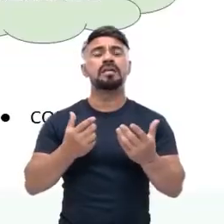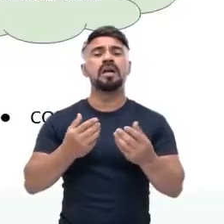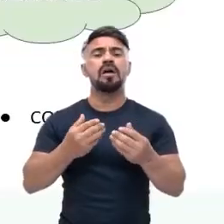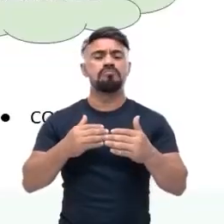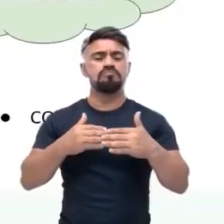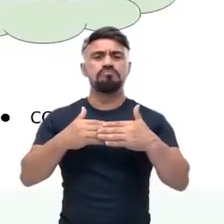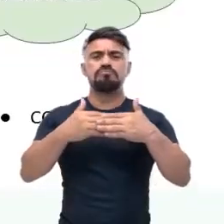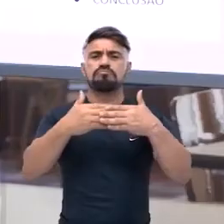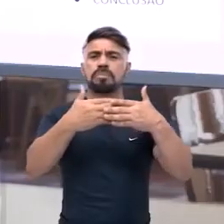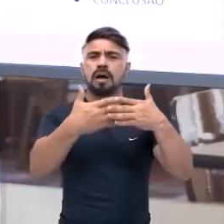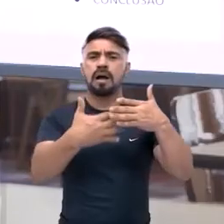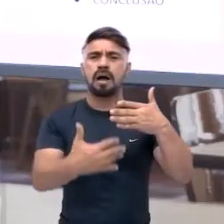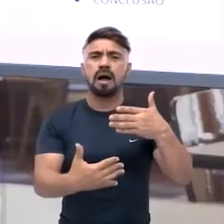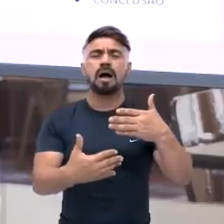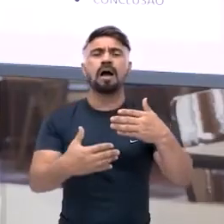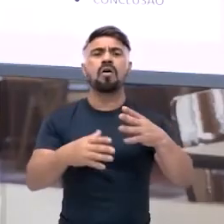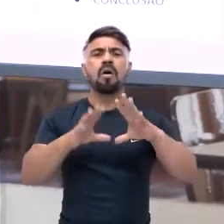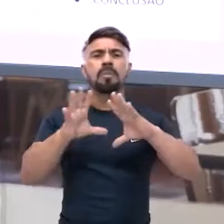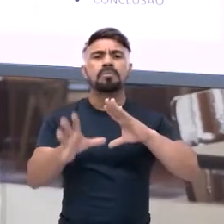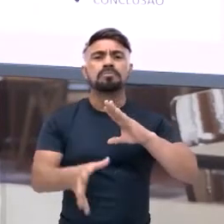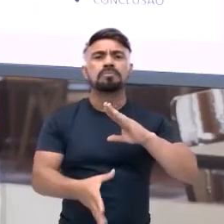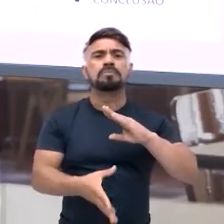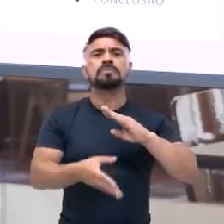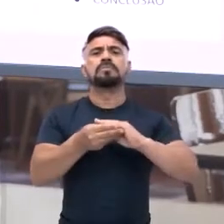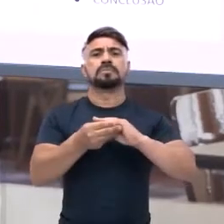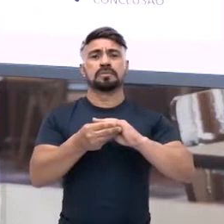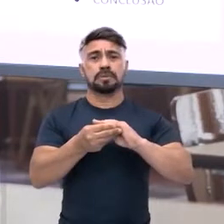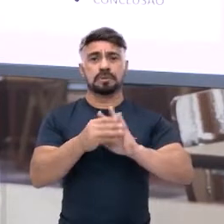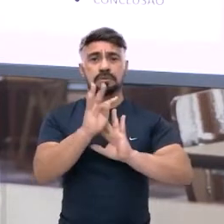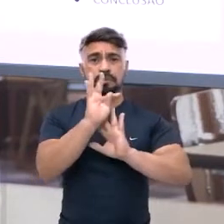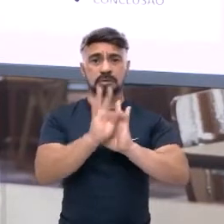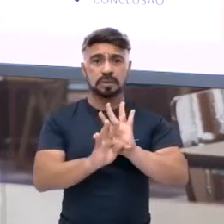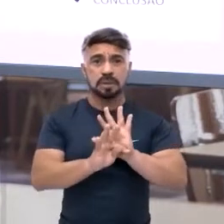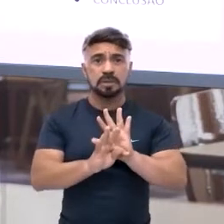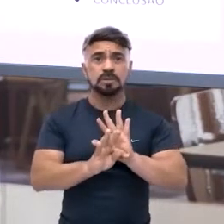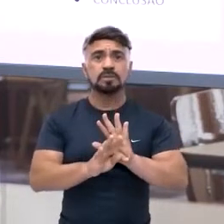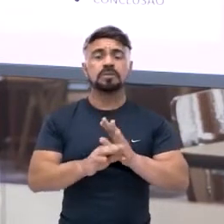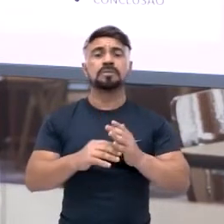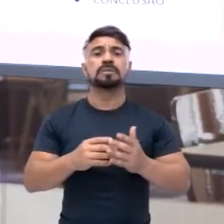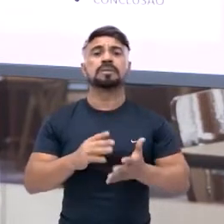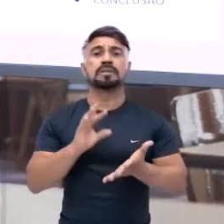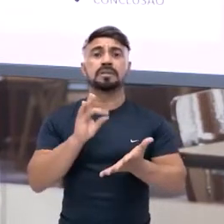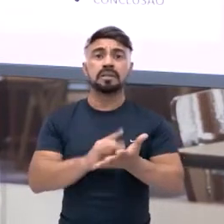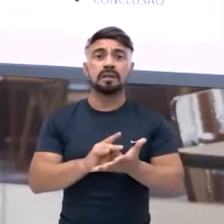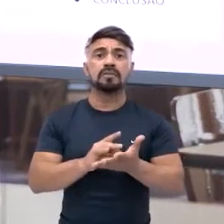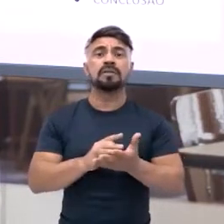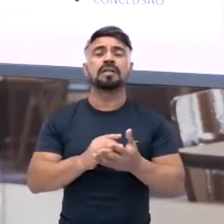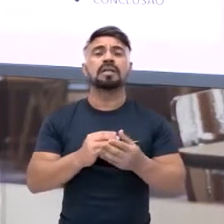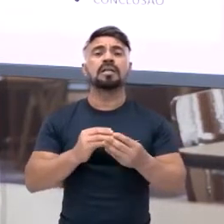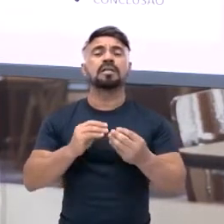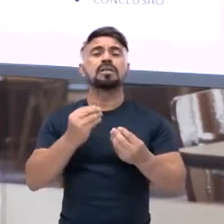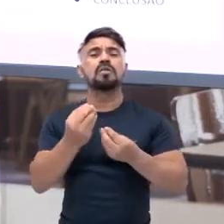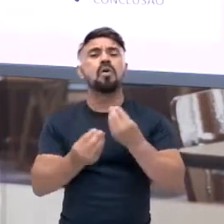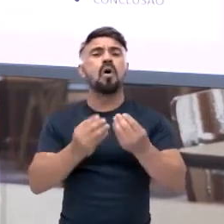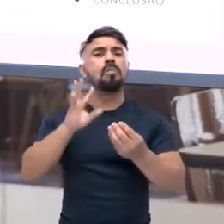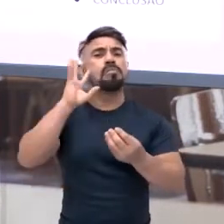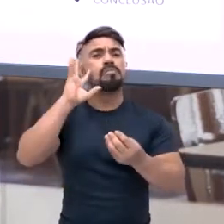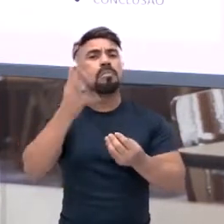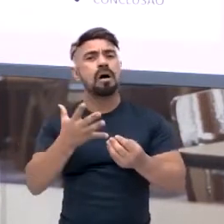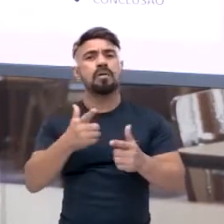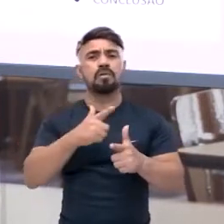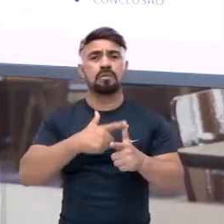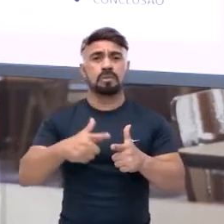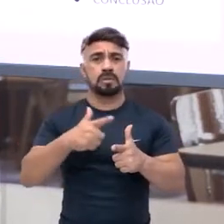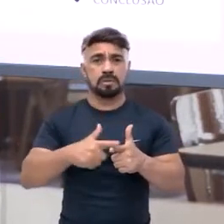o desenlace, que seria a conclusão desse texto, que seria, na verdade, a